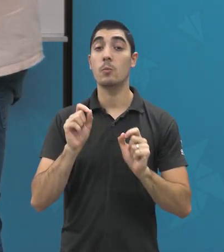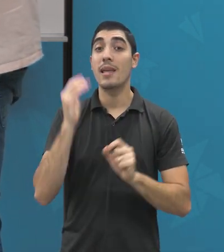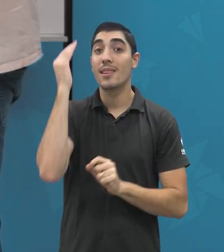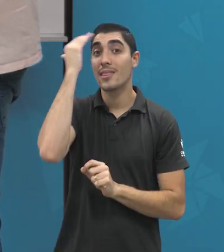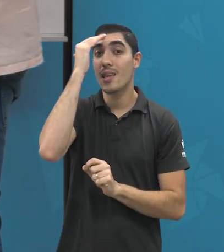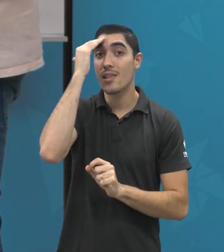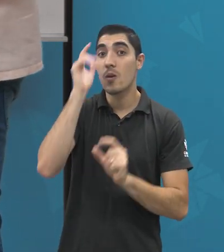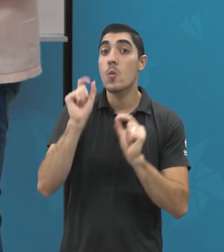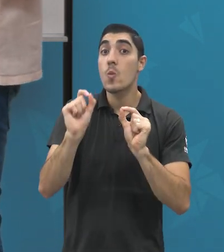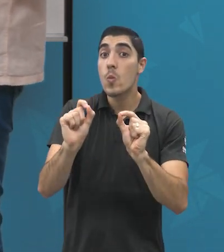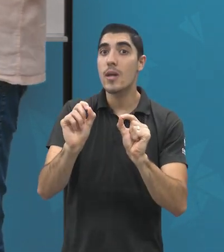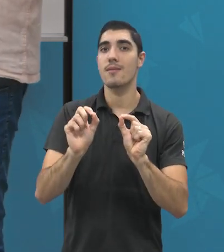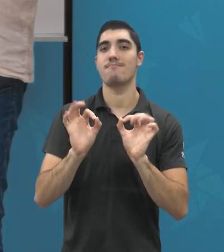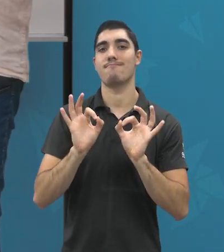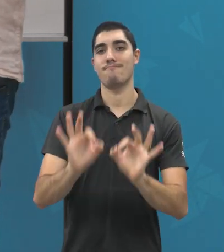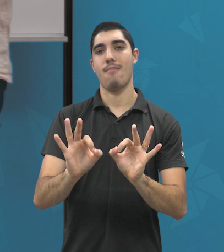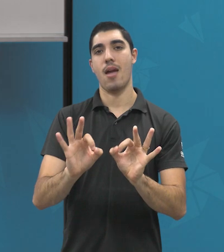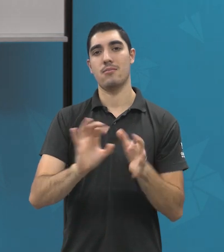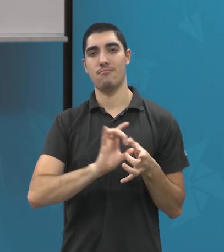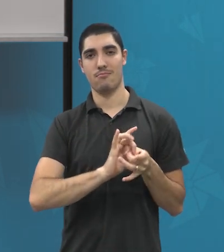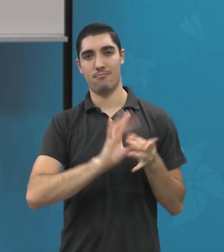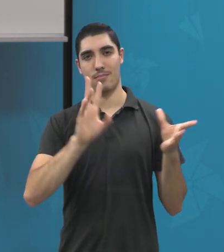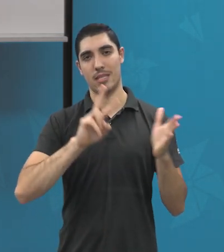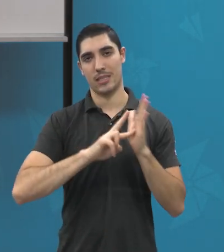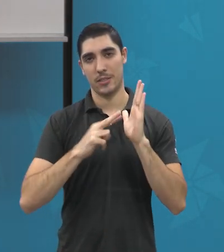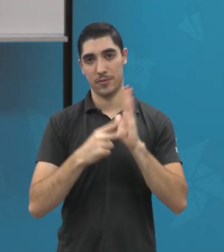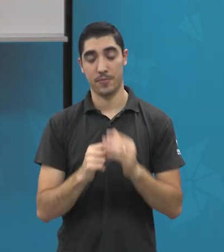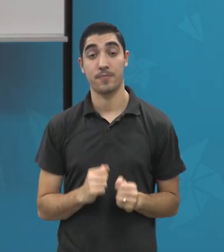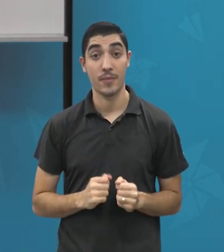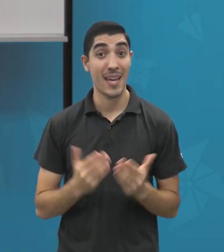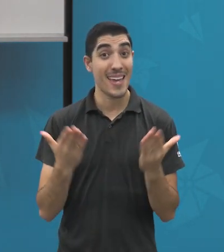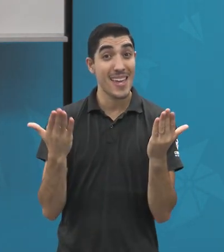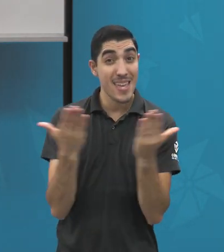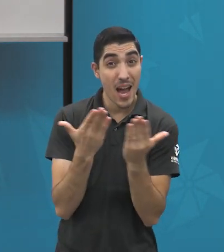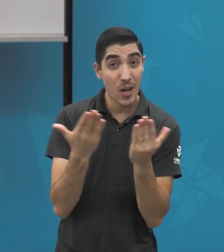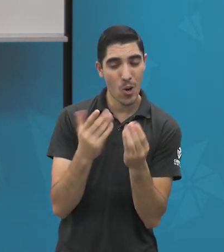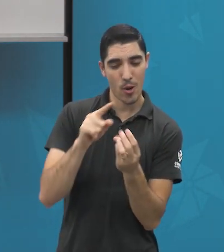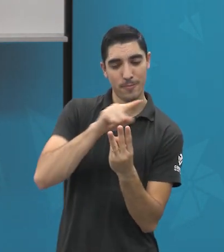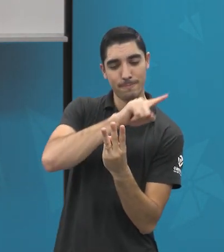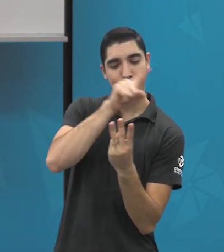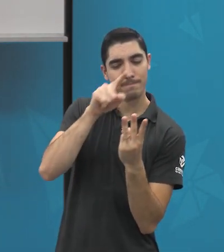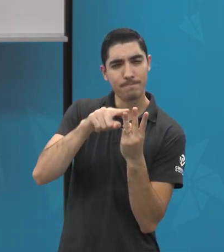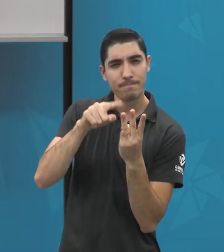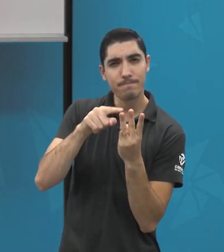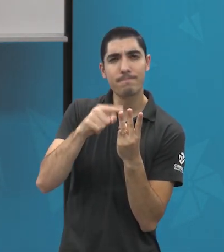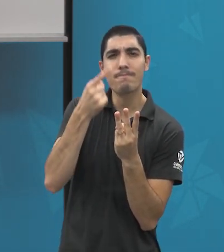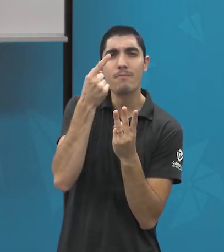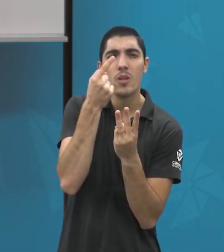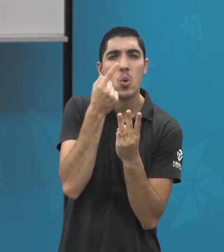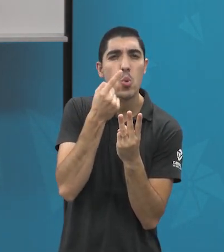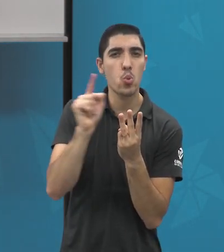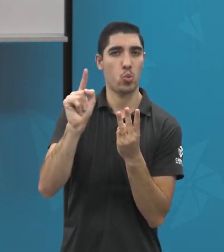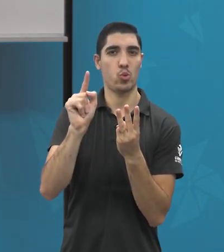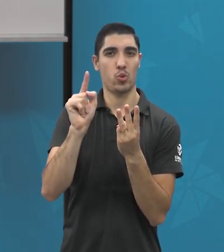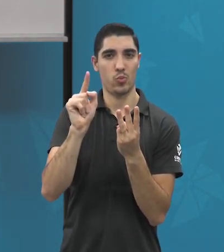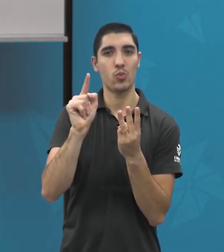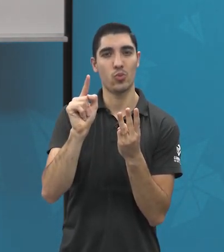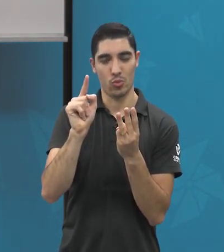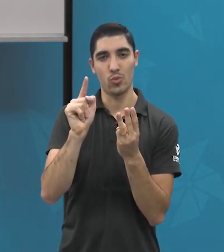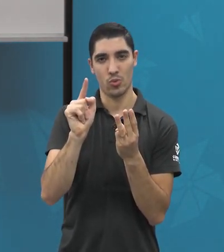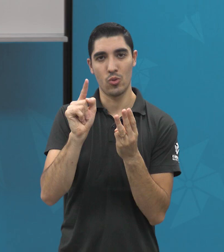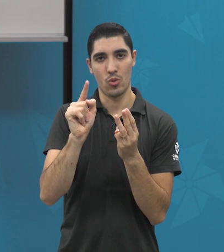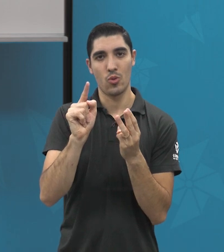liberdade. E aí a gente vai para o terceiro e último momento dessa conversa e para a